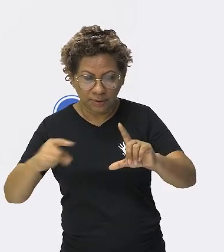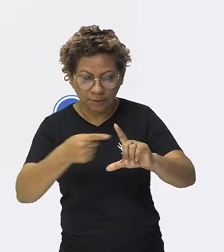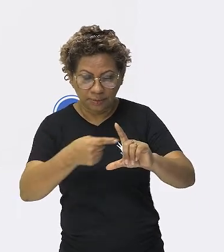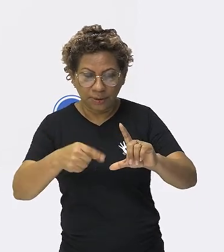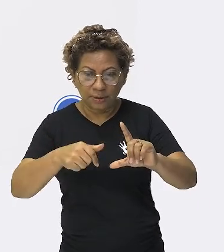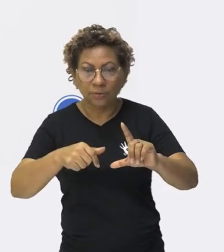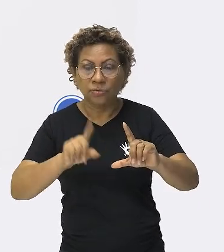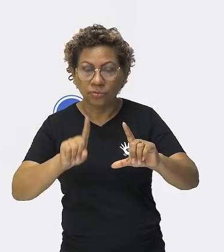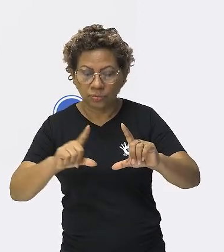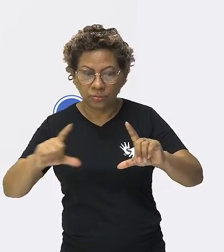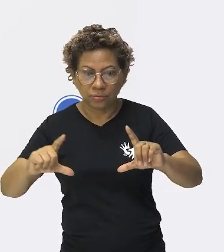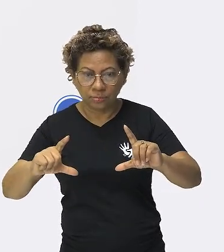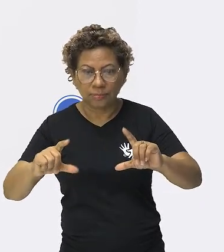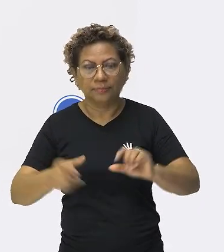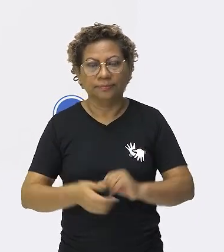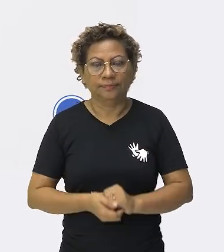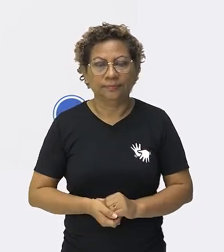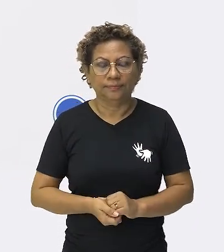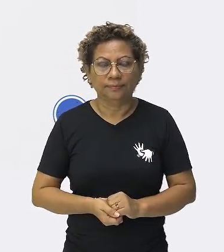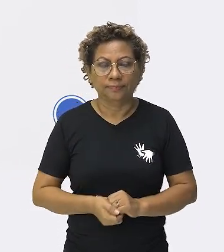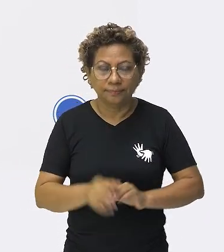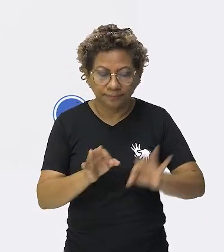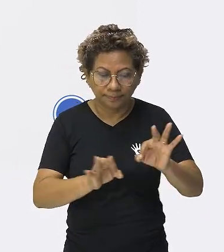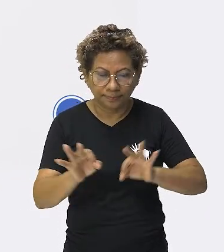1. Então, multiplicando.